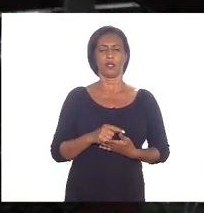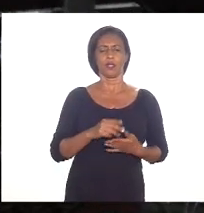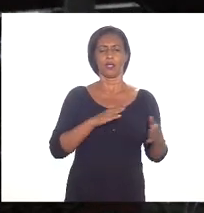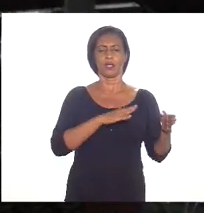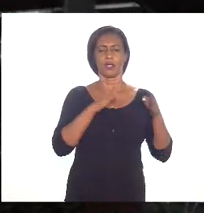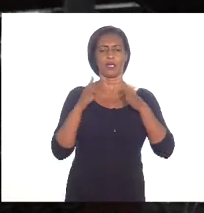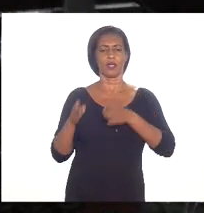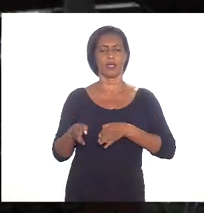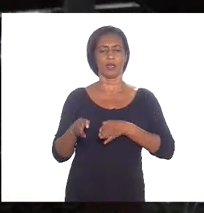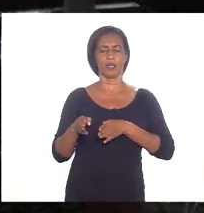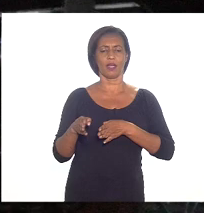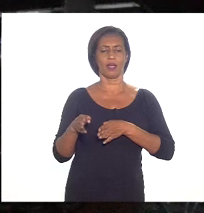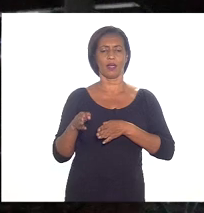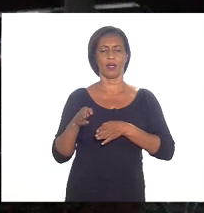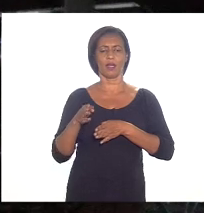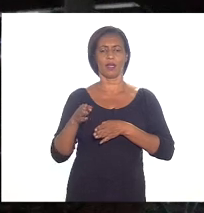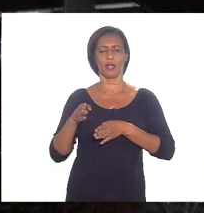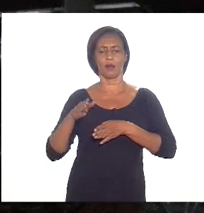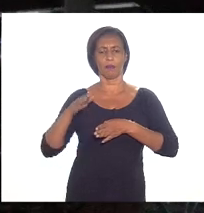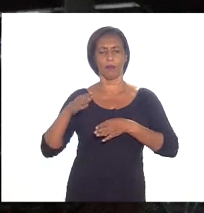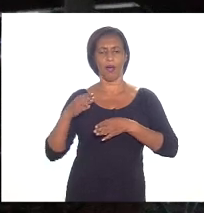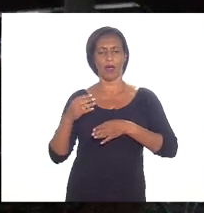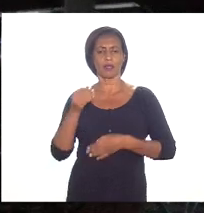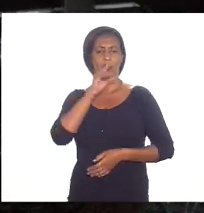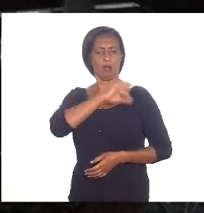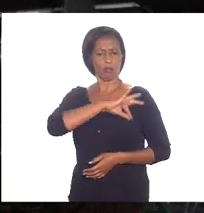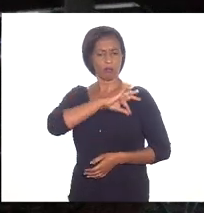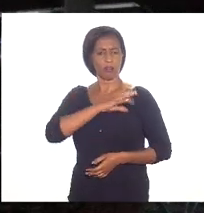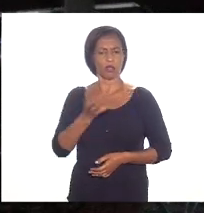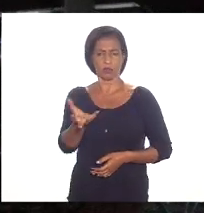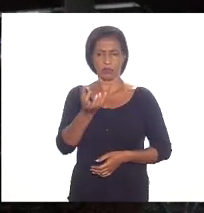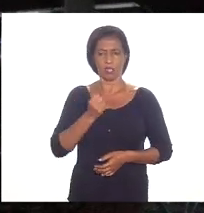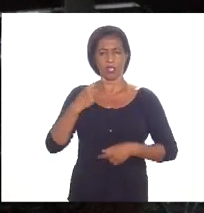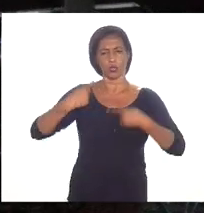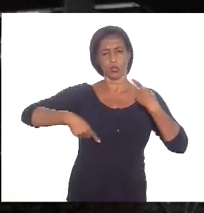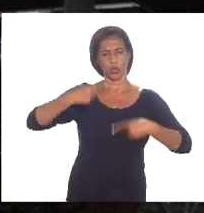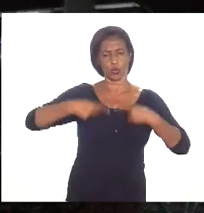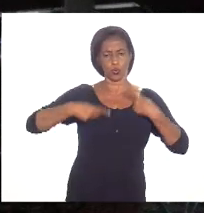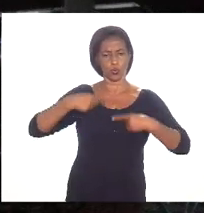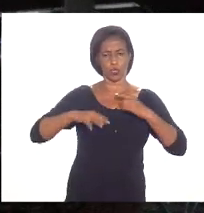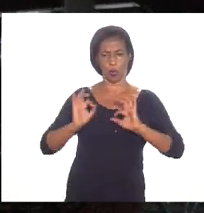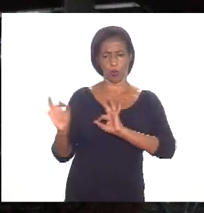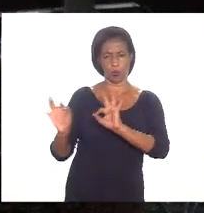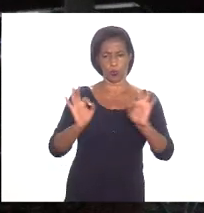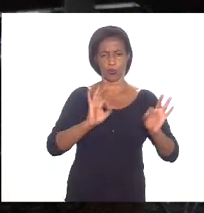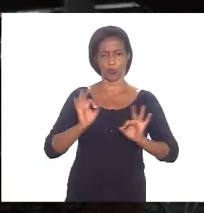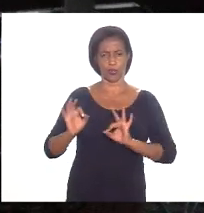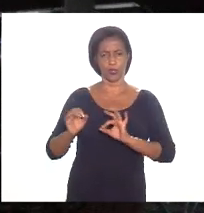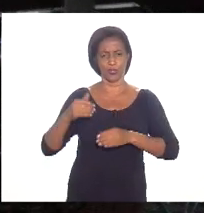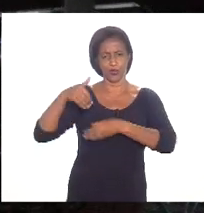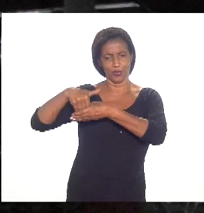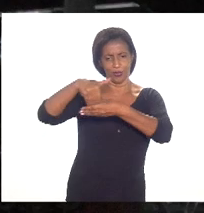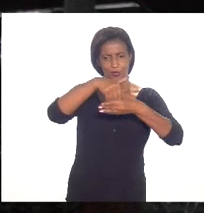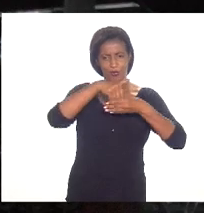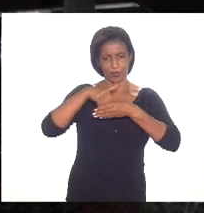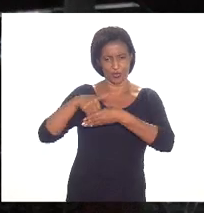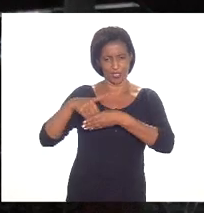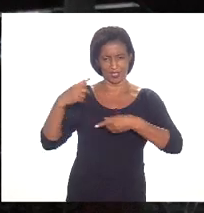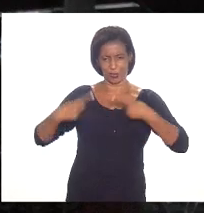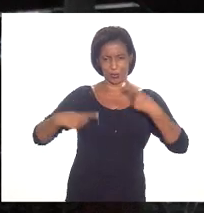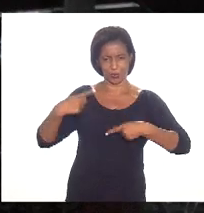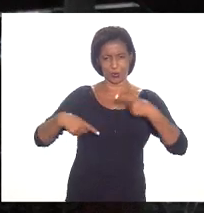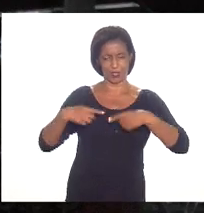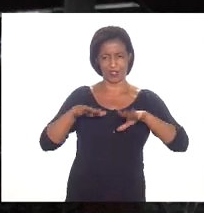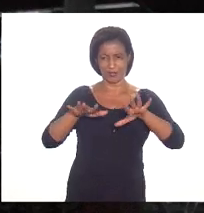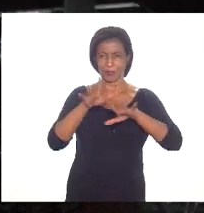ou posto ou ainda a graduação correspondente aos proventos que recebem. Em discussão, não havendo quem queira discutir, encerrada a discussão, em votação, os senhores que aprovam permaneçam